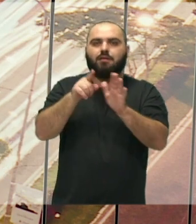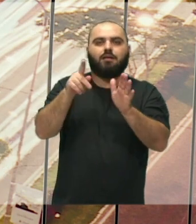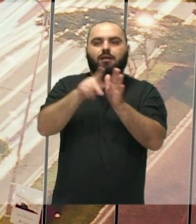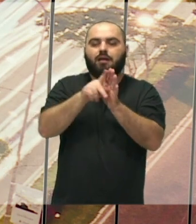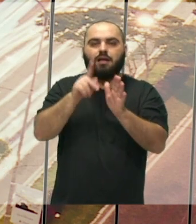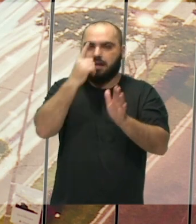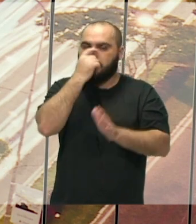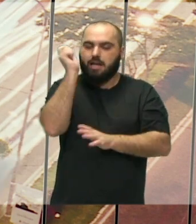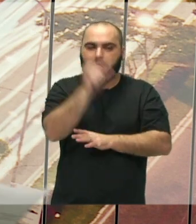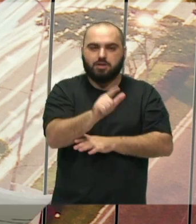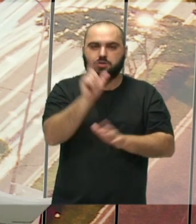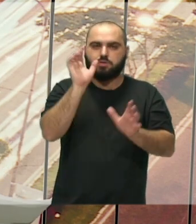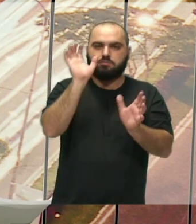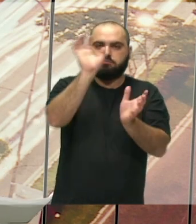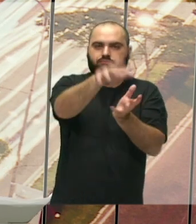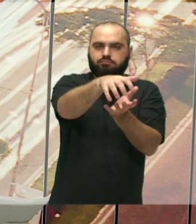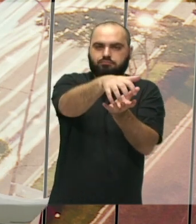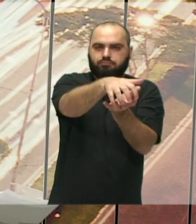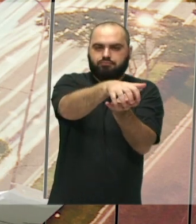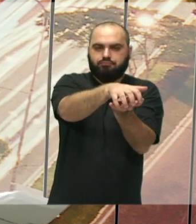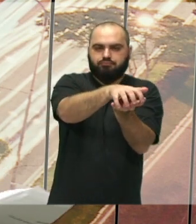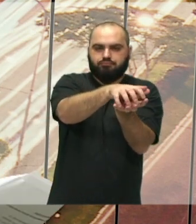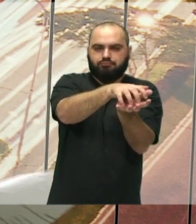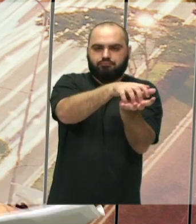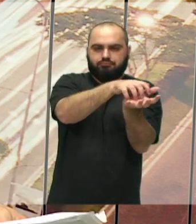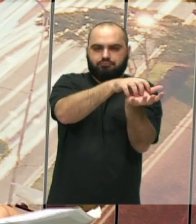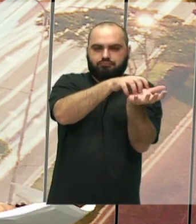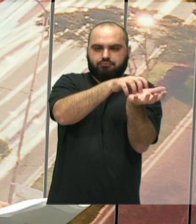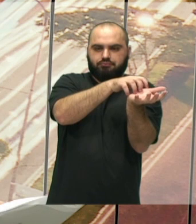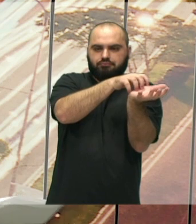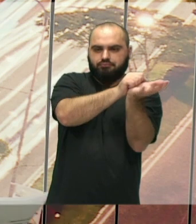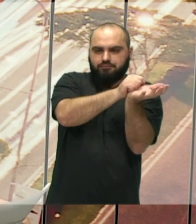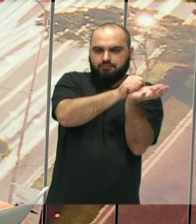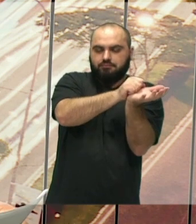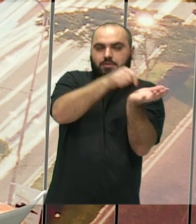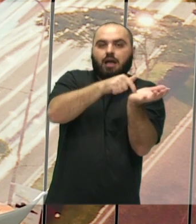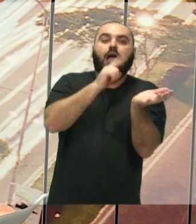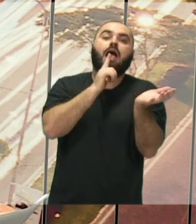tem às vezes lixo orgânico e também o não orgânico às vezes acaba indo junto também.